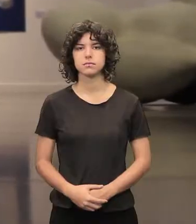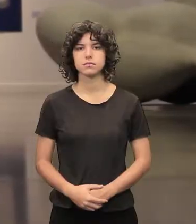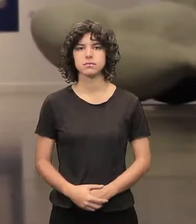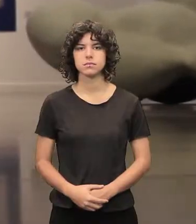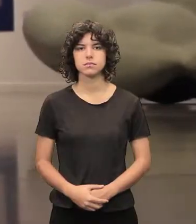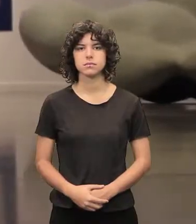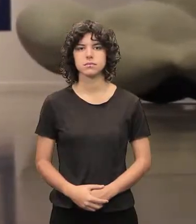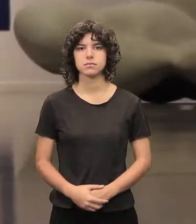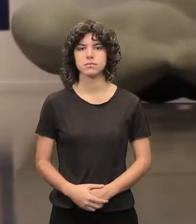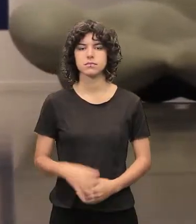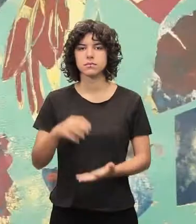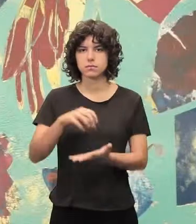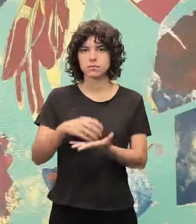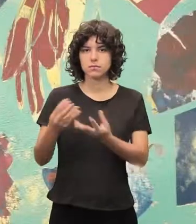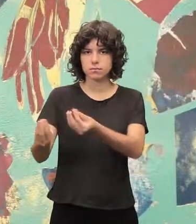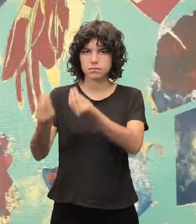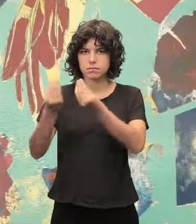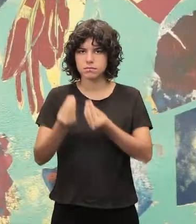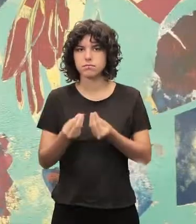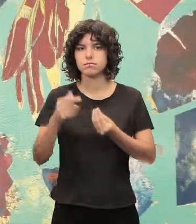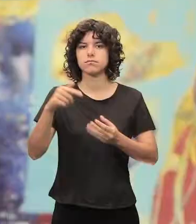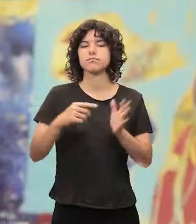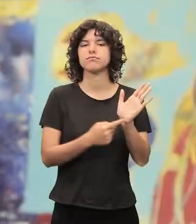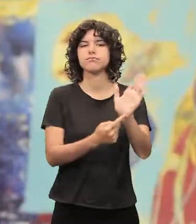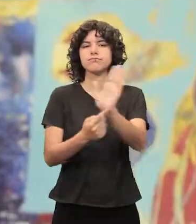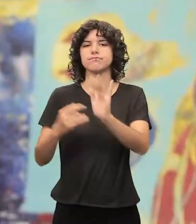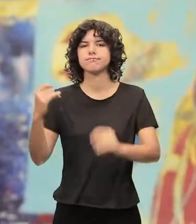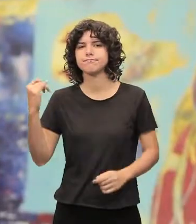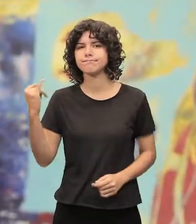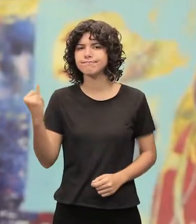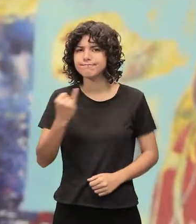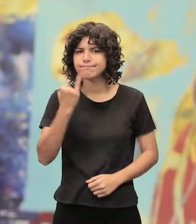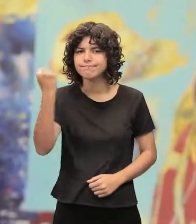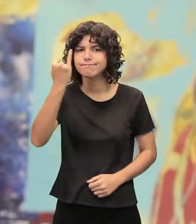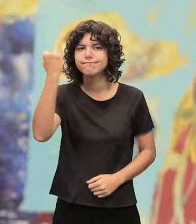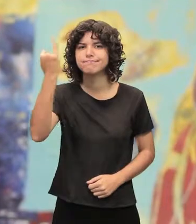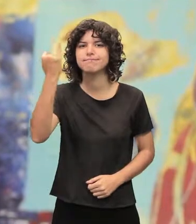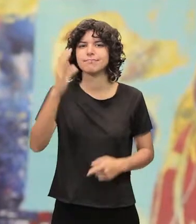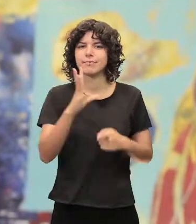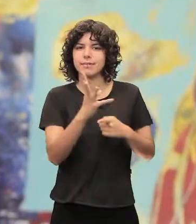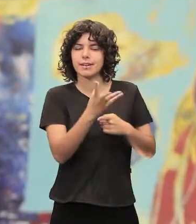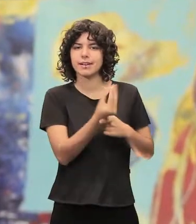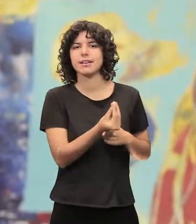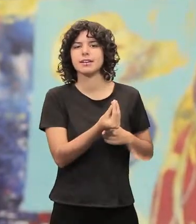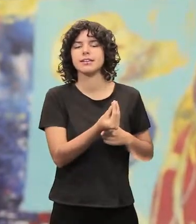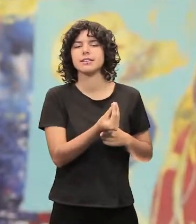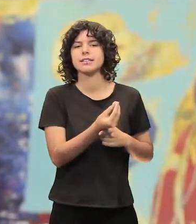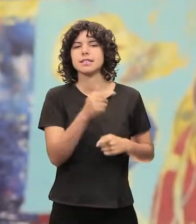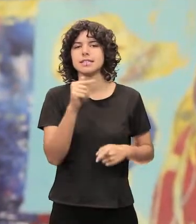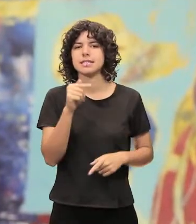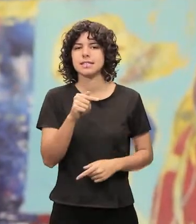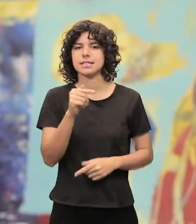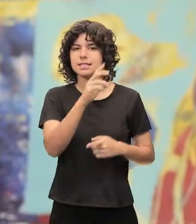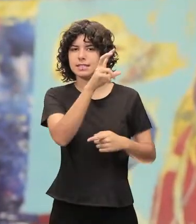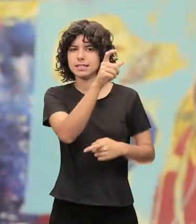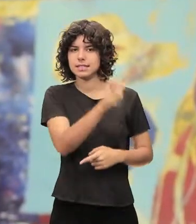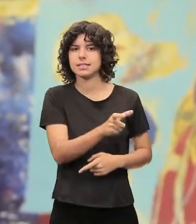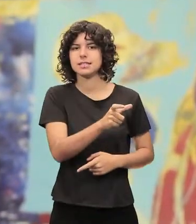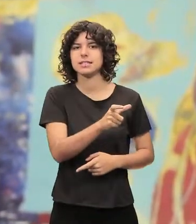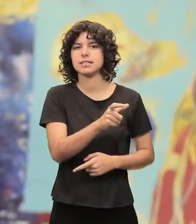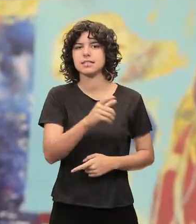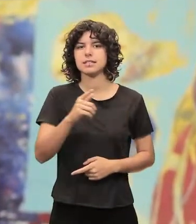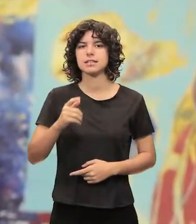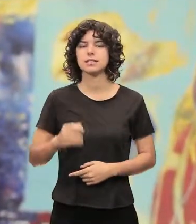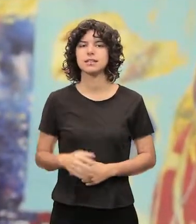O centro acabou de receber, né, uma exposição importante, né, do artista, né, fundamental, Eliezer Sturm. A